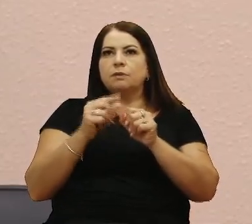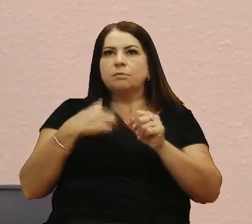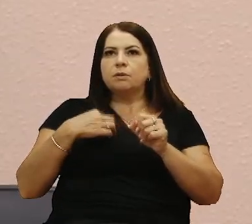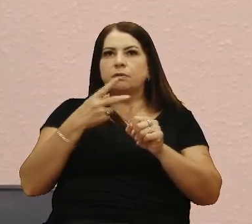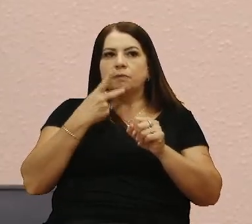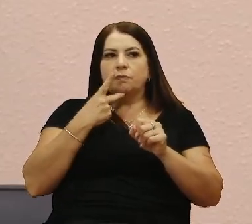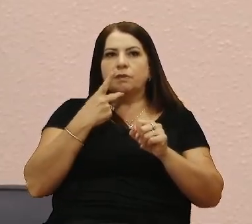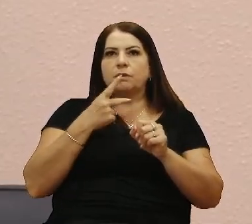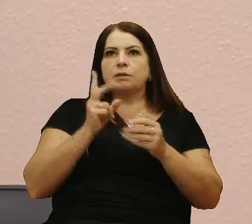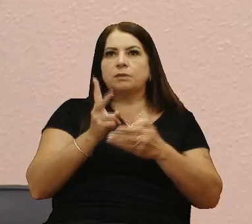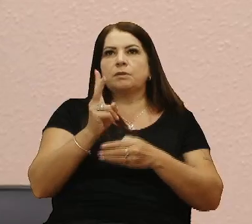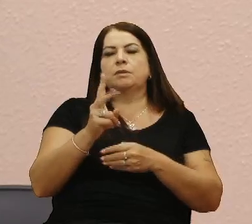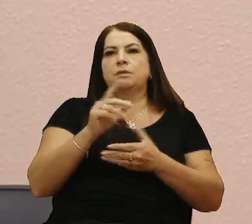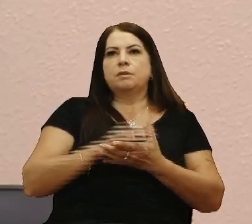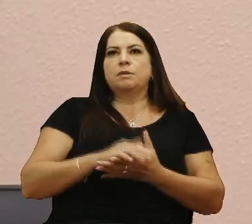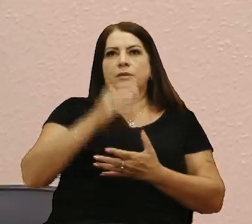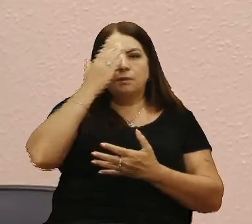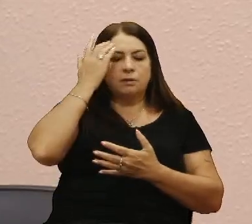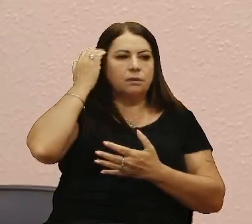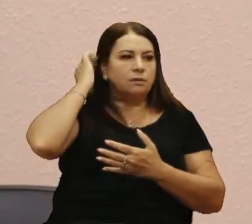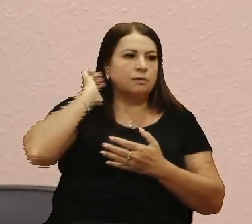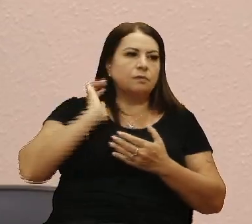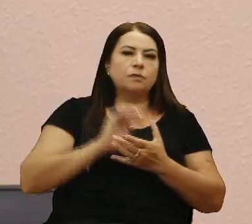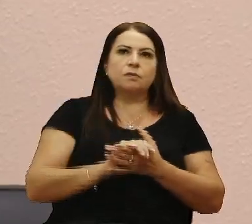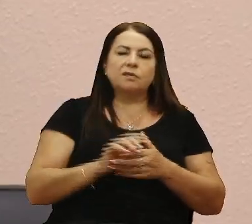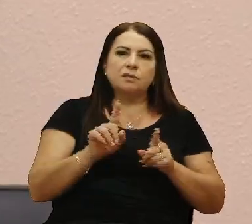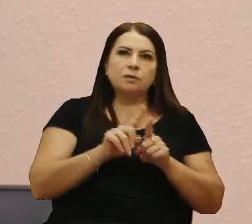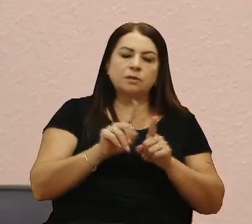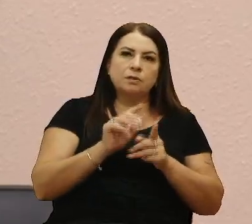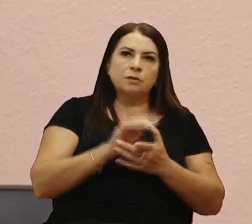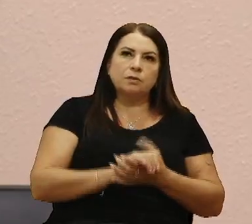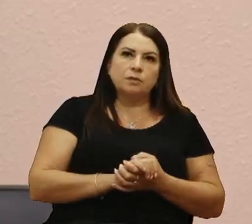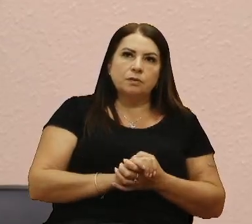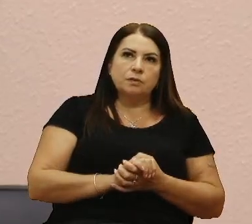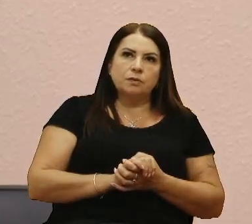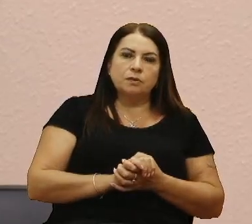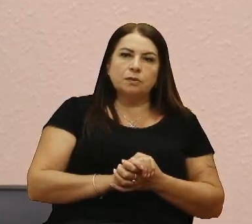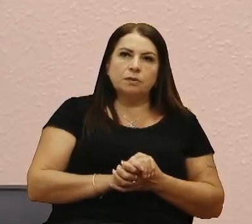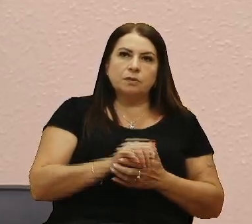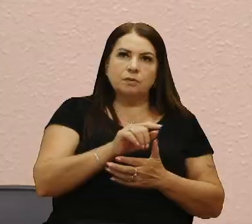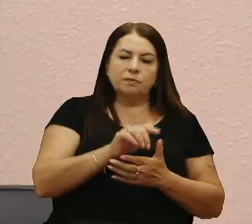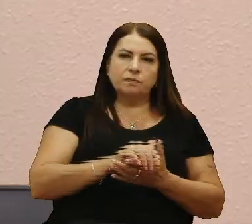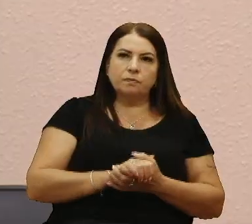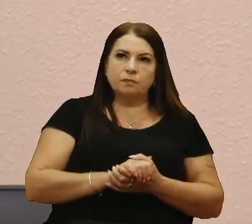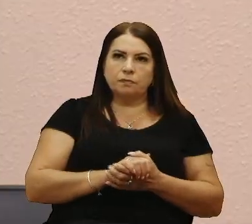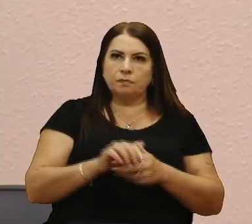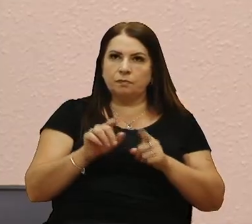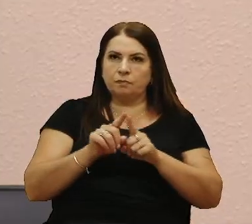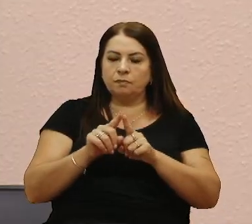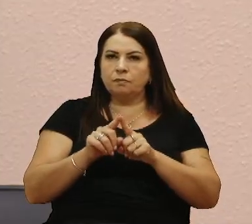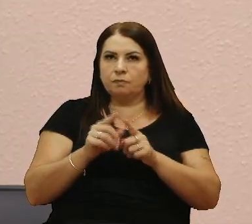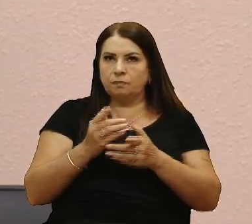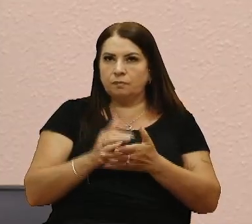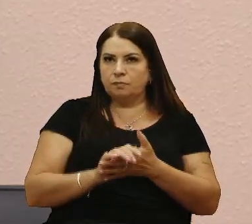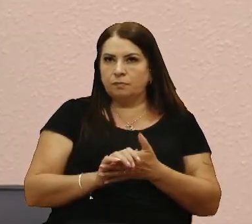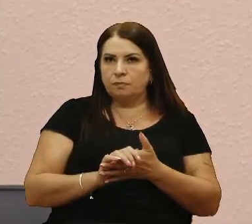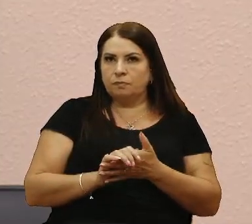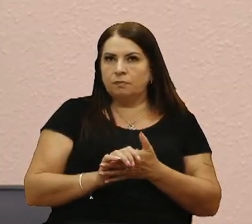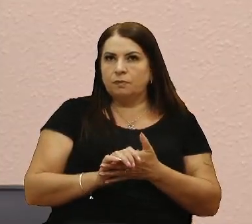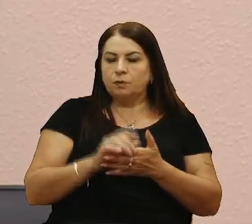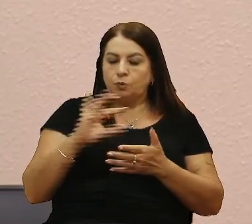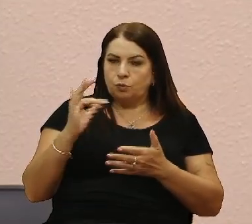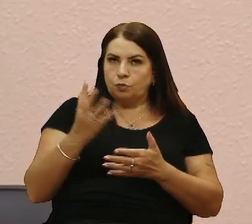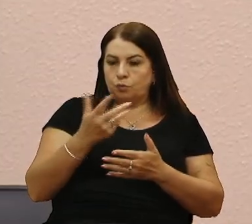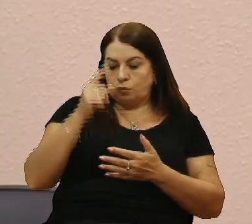fala, diuturnamente acontece diversos casos que nem aconteceu com a Orelha.